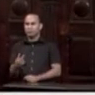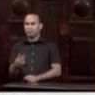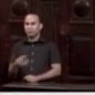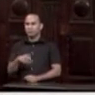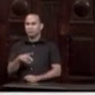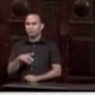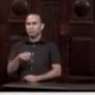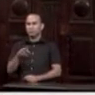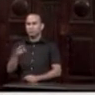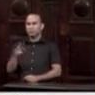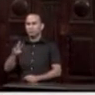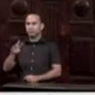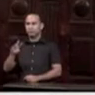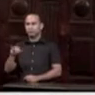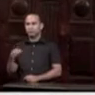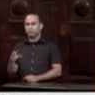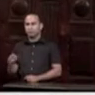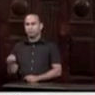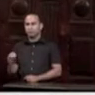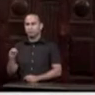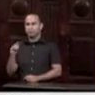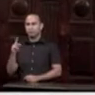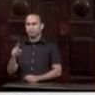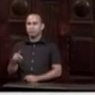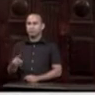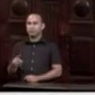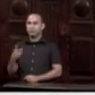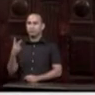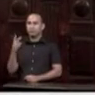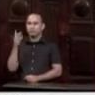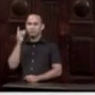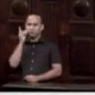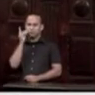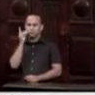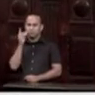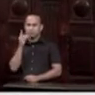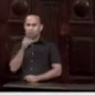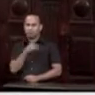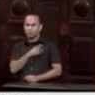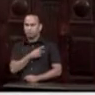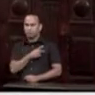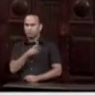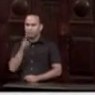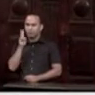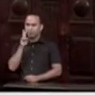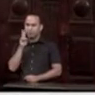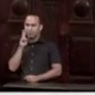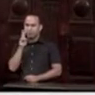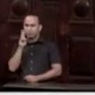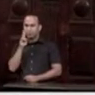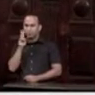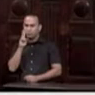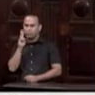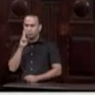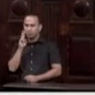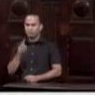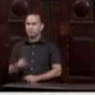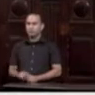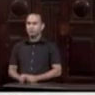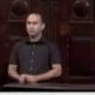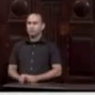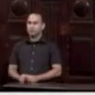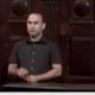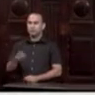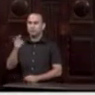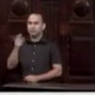Teresópolis, vereador da Ponte e vereador Roque. Vereadores extremamente atuantes no município. Vereador da Ponte tem